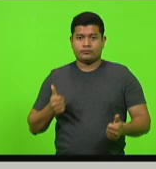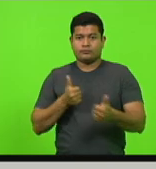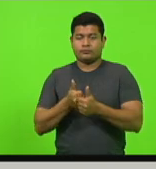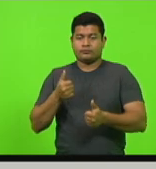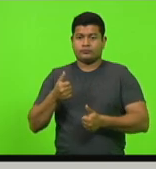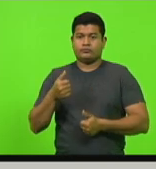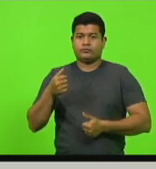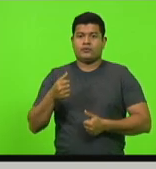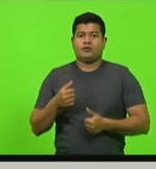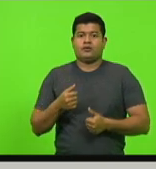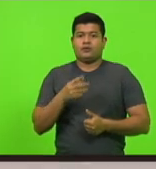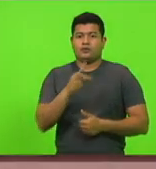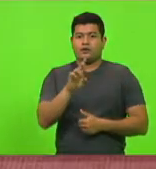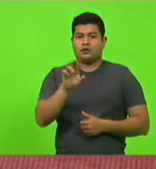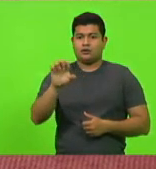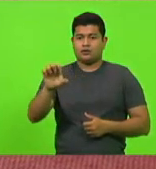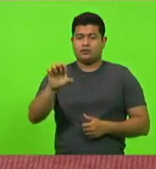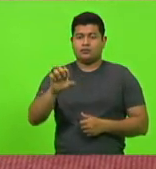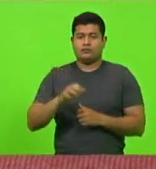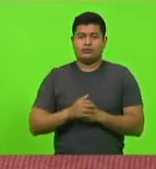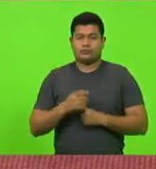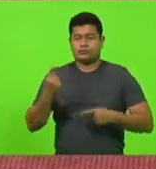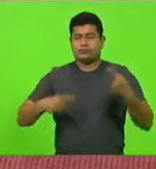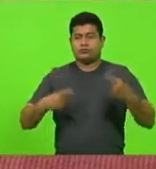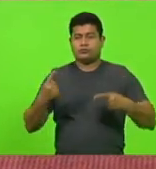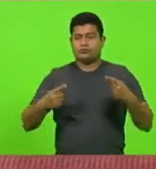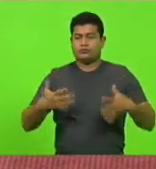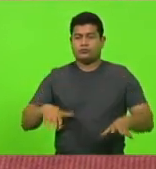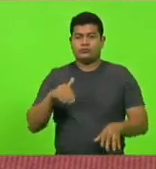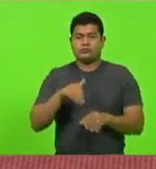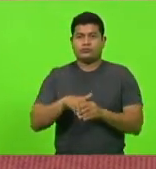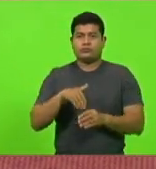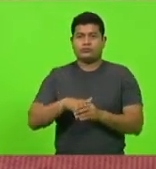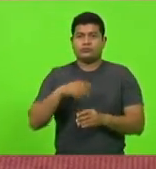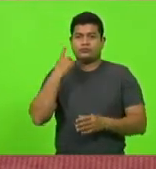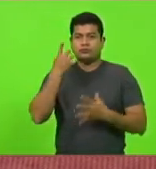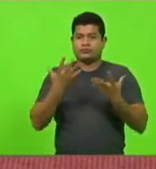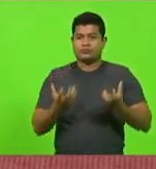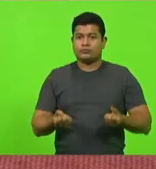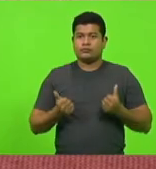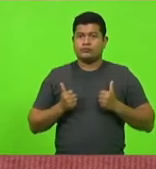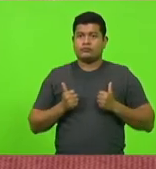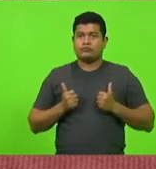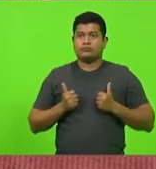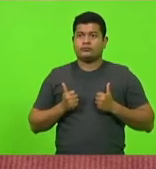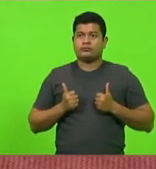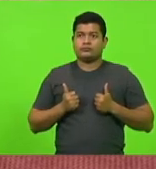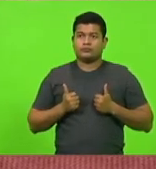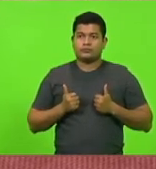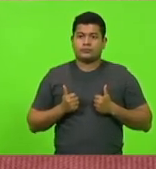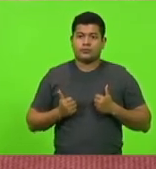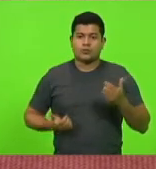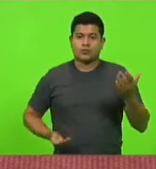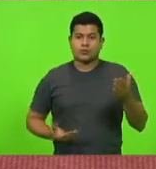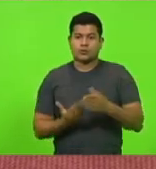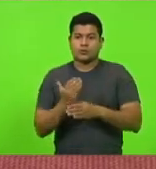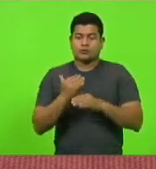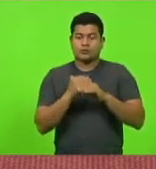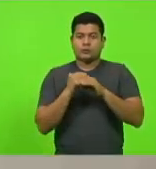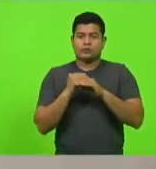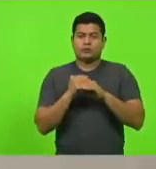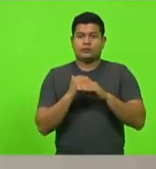Regional Eleitoral. Em discussão. Não havendo quem queira discutir, em votação. Deputados que aprovam, permaneçam como se encontram. Aprovado